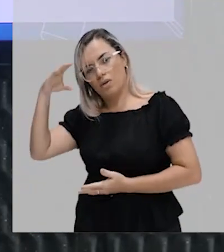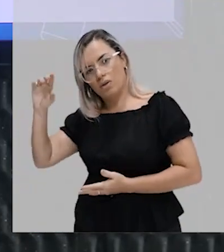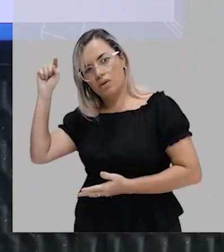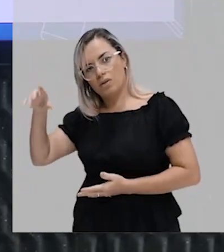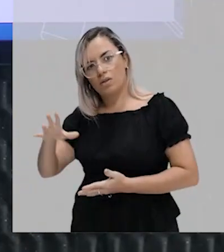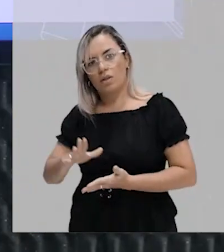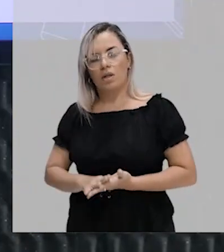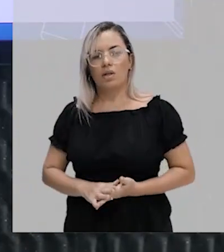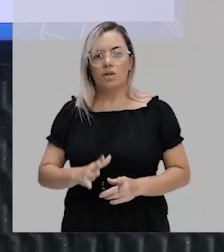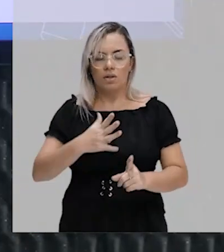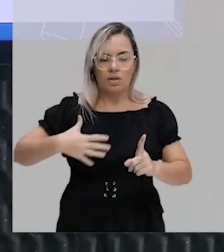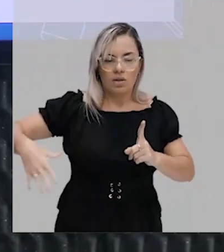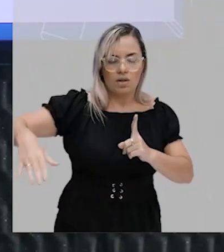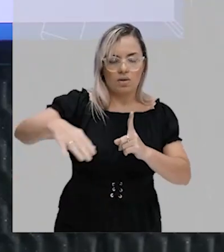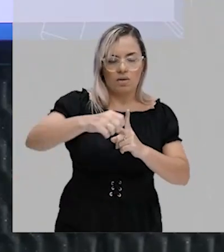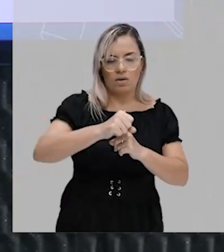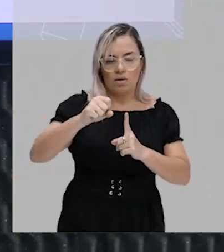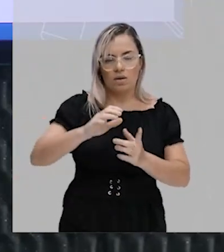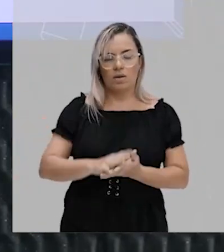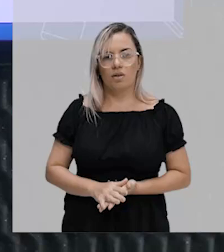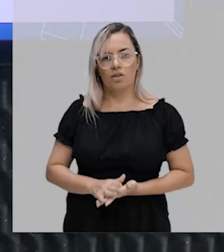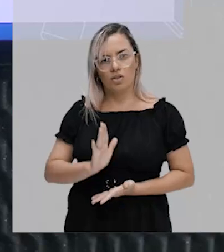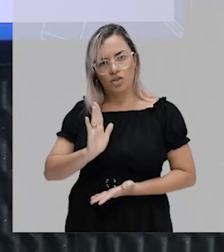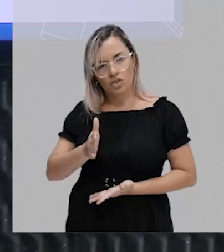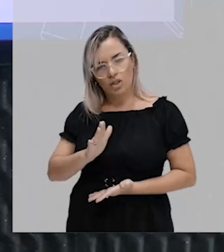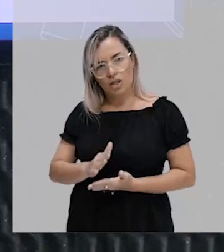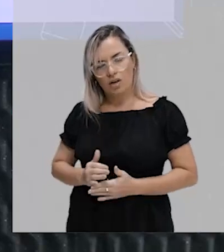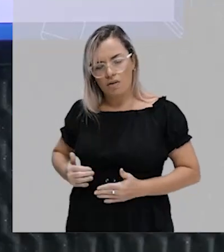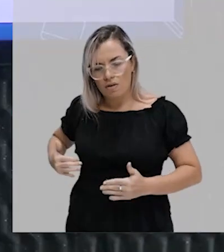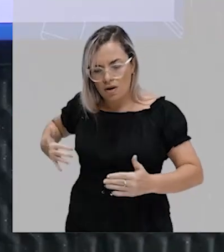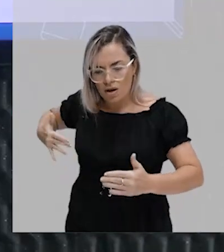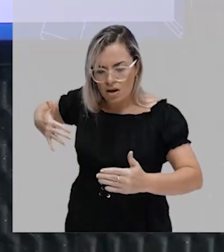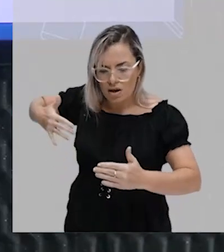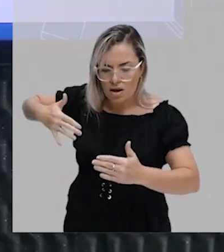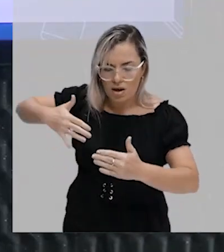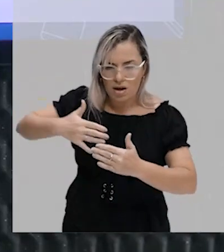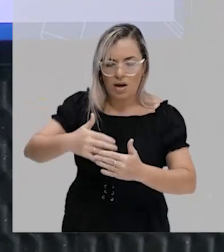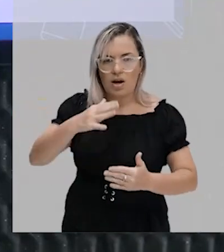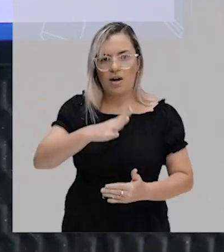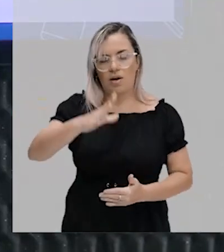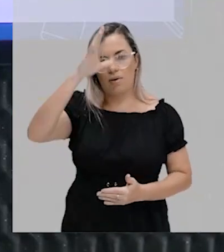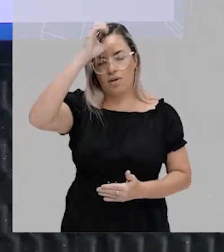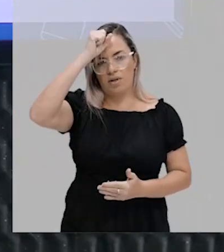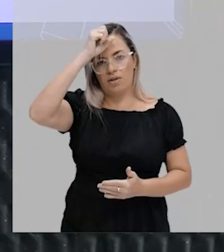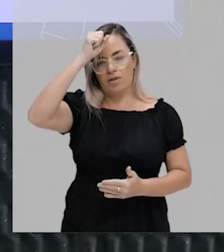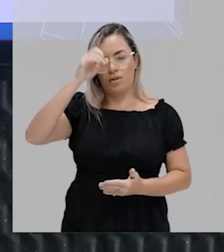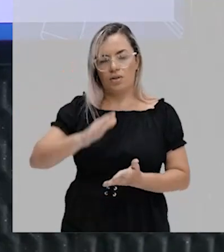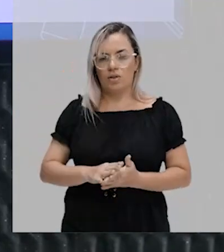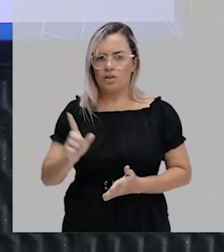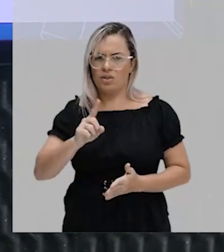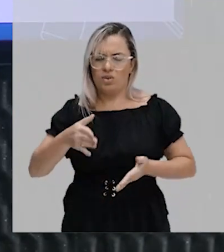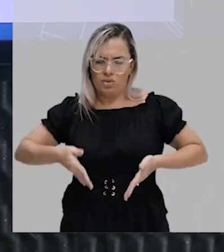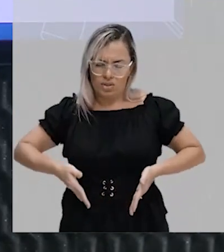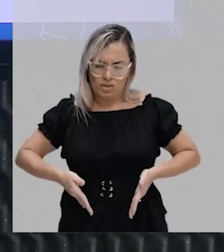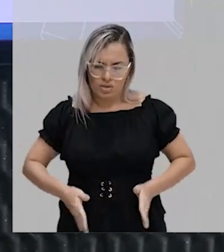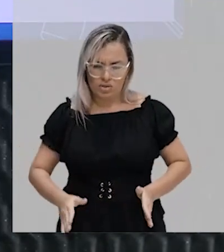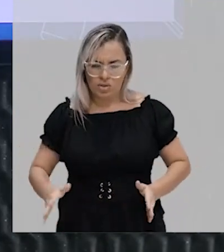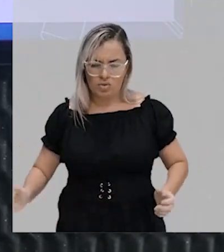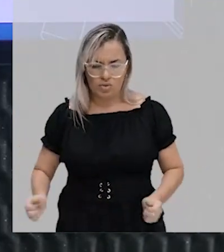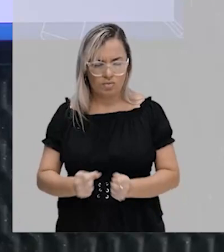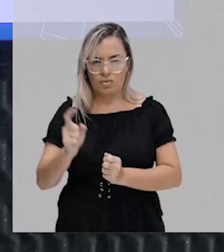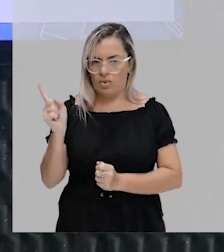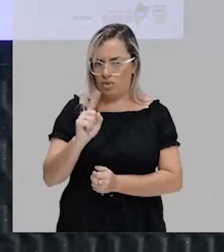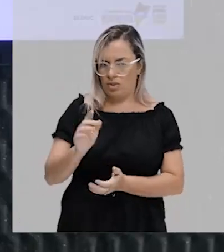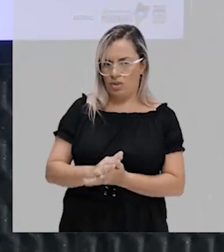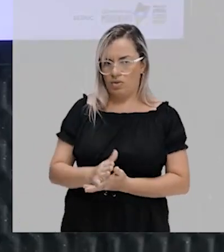nossa sociedade, são coisas que a gente aprendeu ao longo do tempo. Não nasceram com a gente, mas fizeram parte da nossa